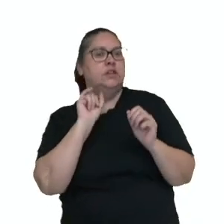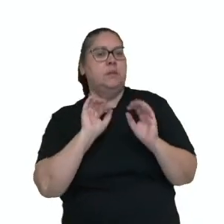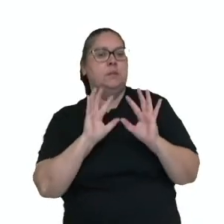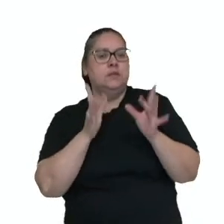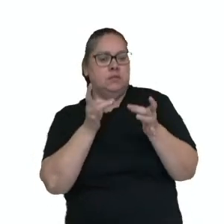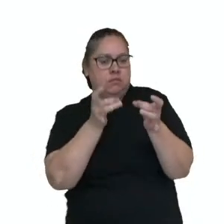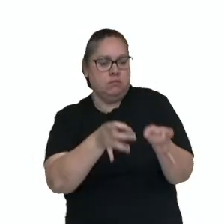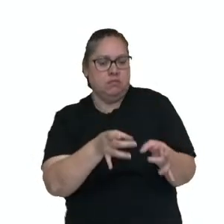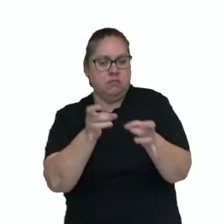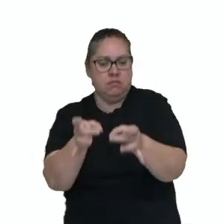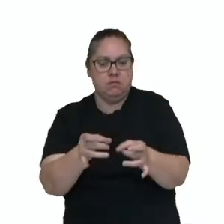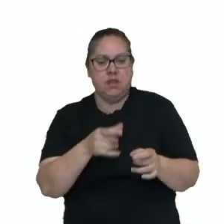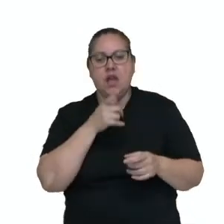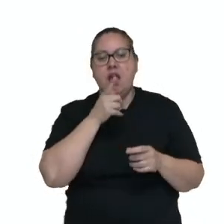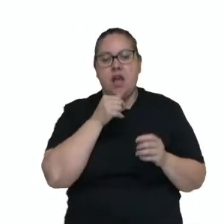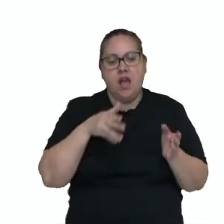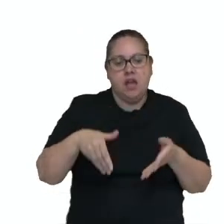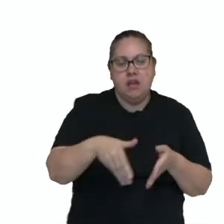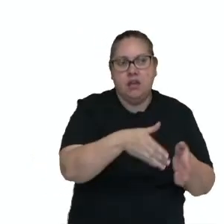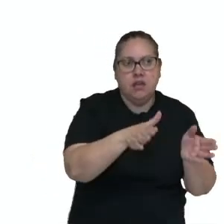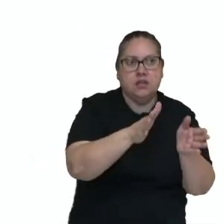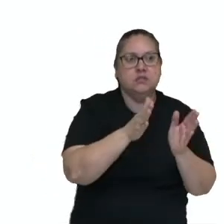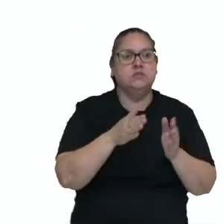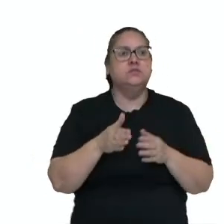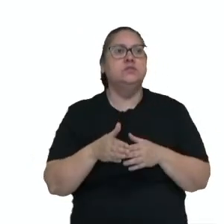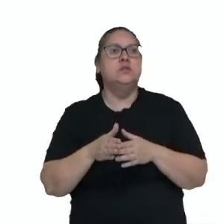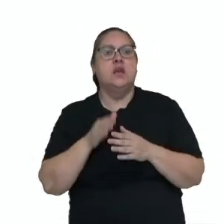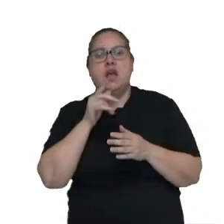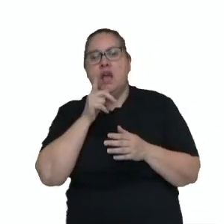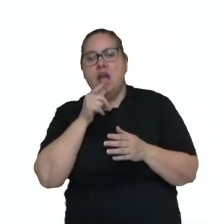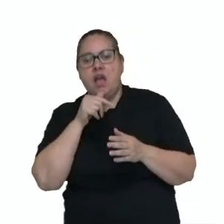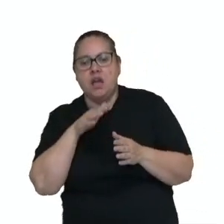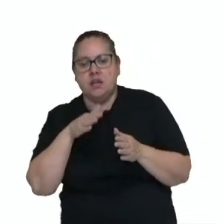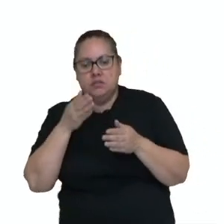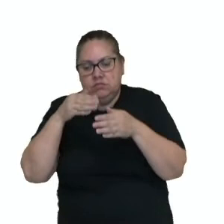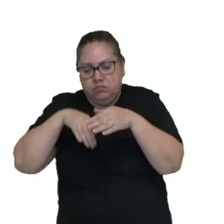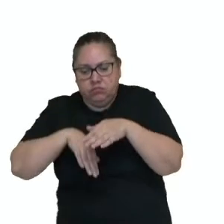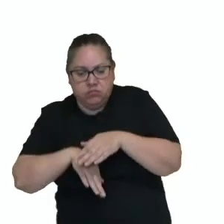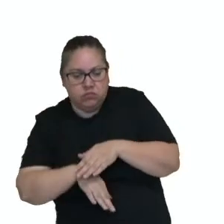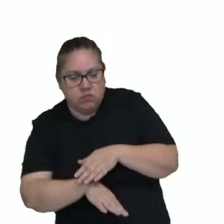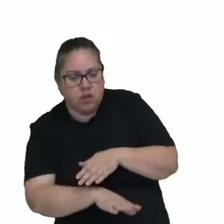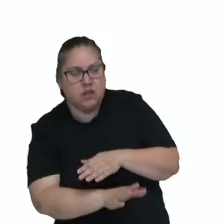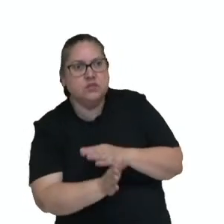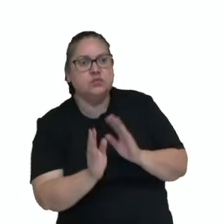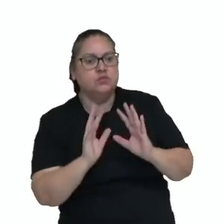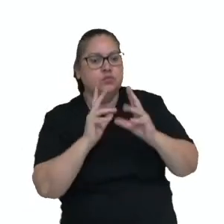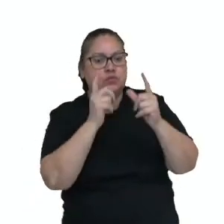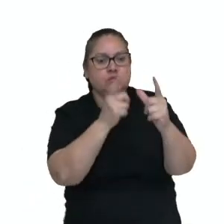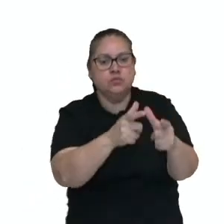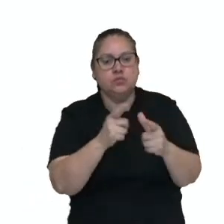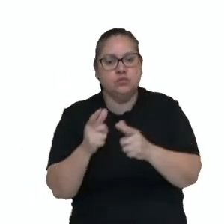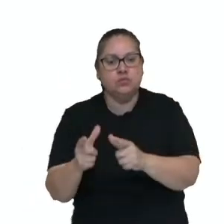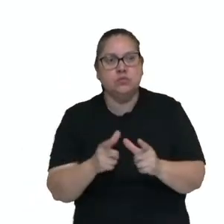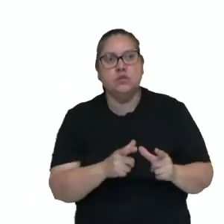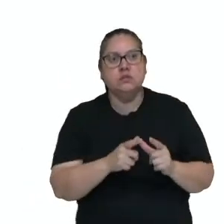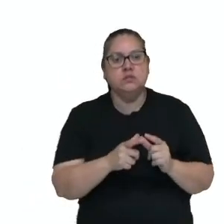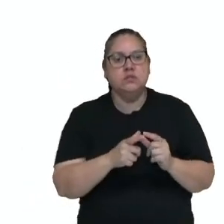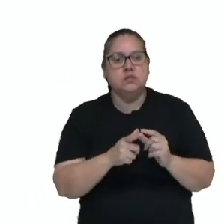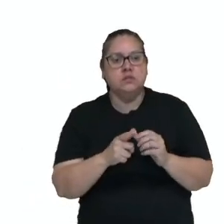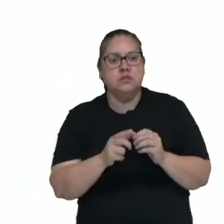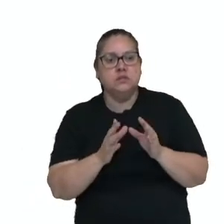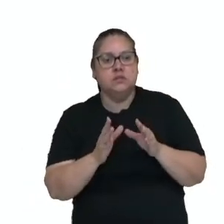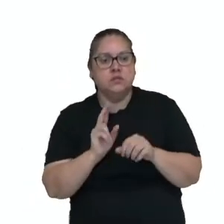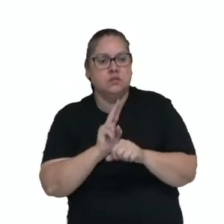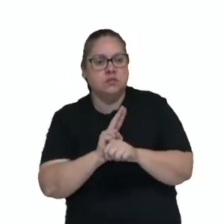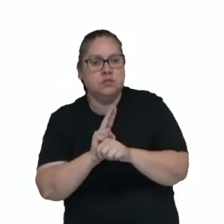sejam poluídos, ou seja, os rios, né, a água subterrânea, todos os locais que têm as reservas de